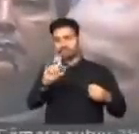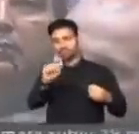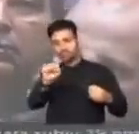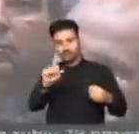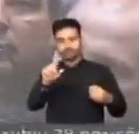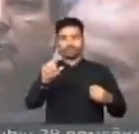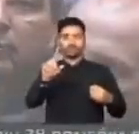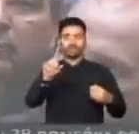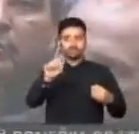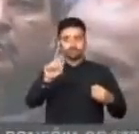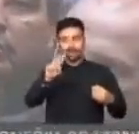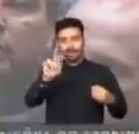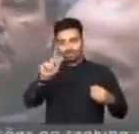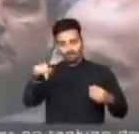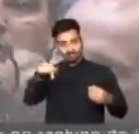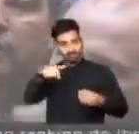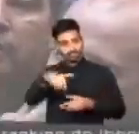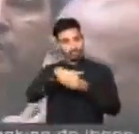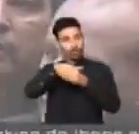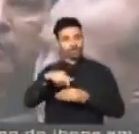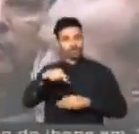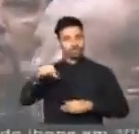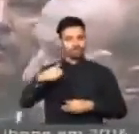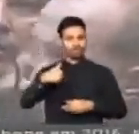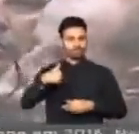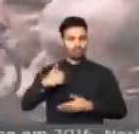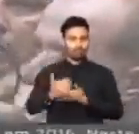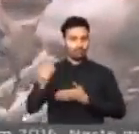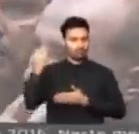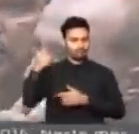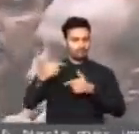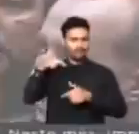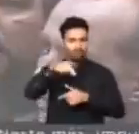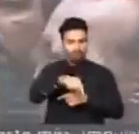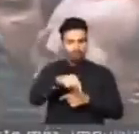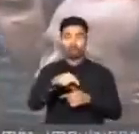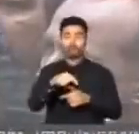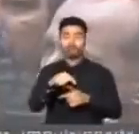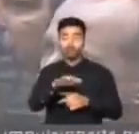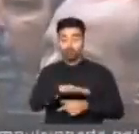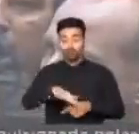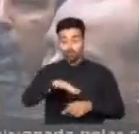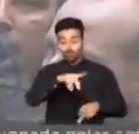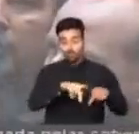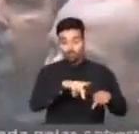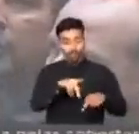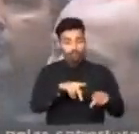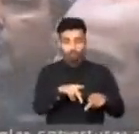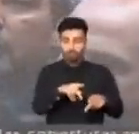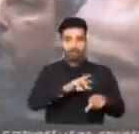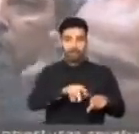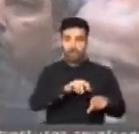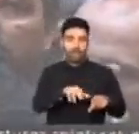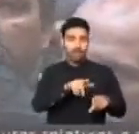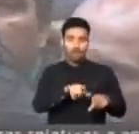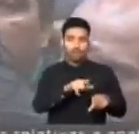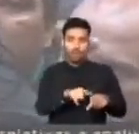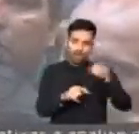me projetou para a vida pública, digo que o povo brasileiro não é refém desse momento,